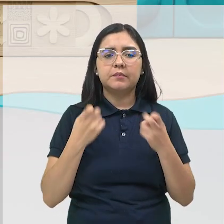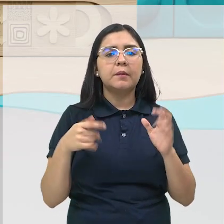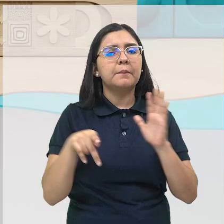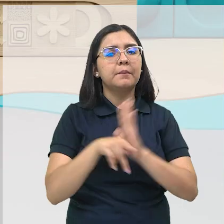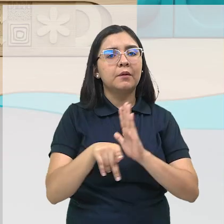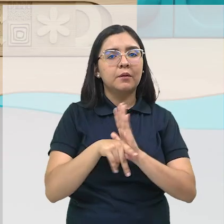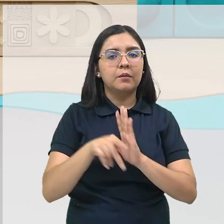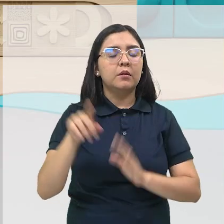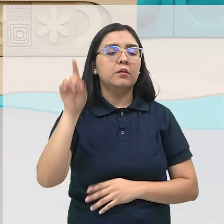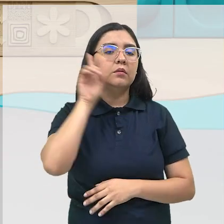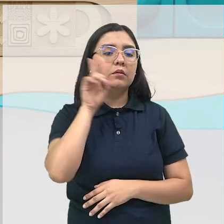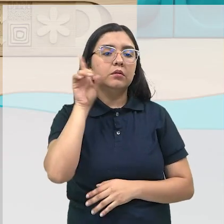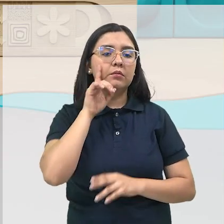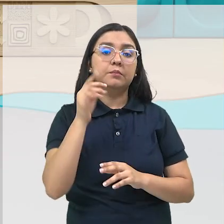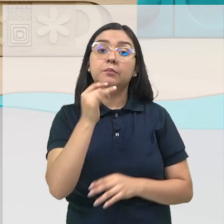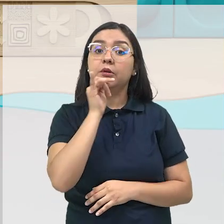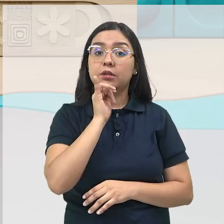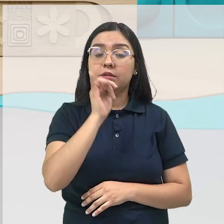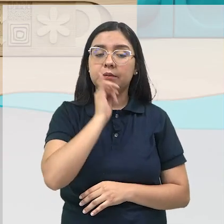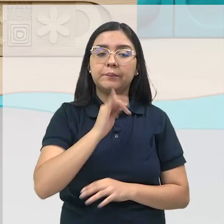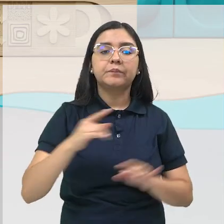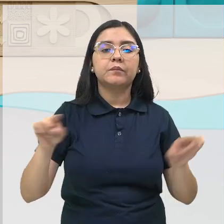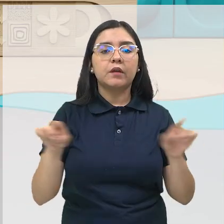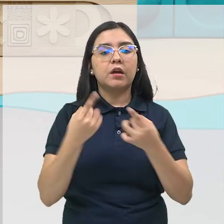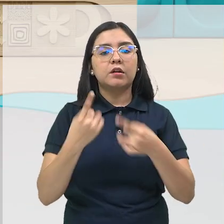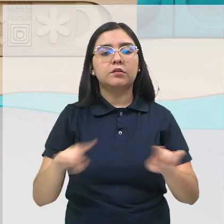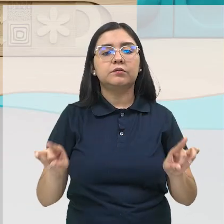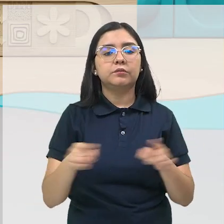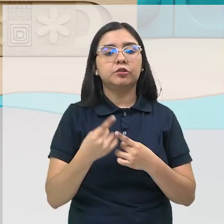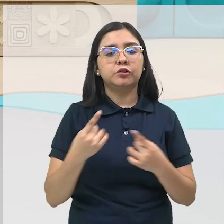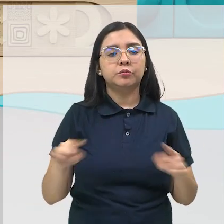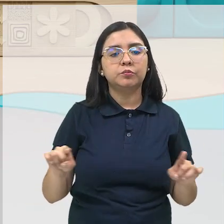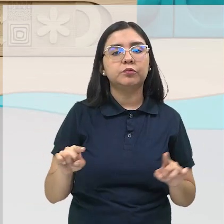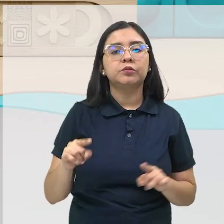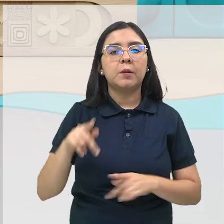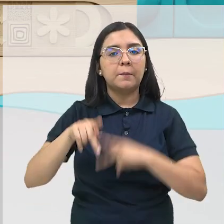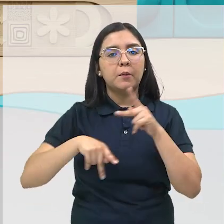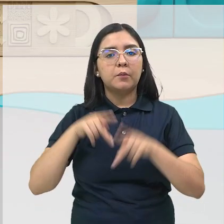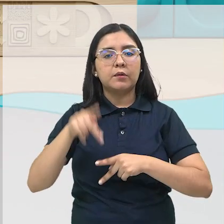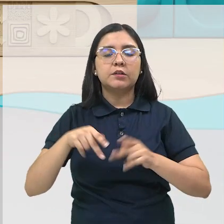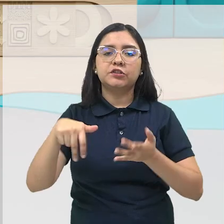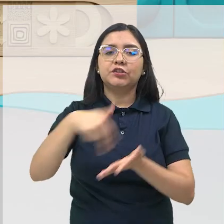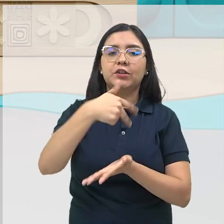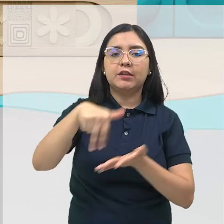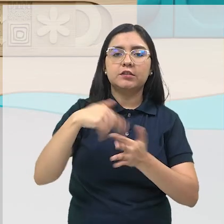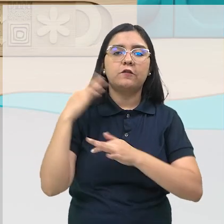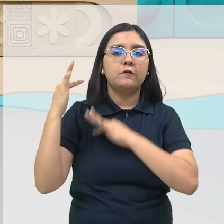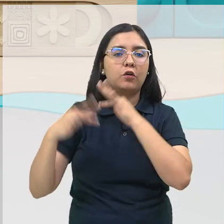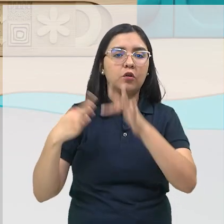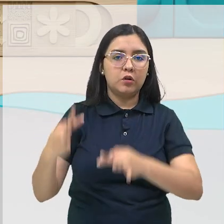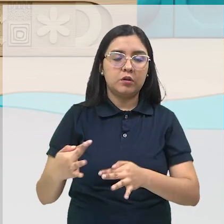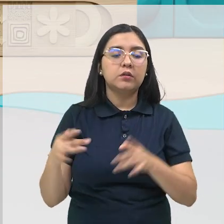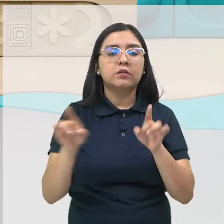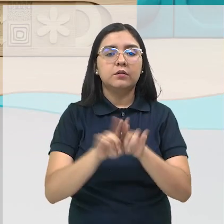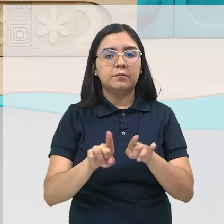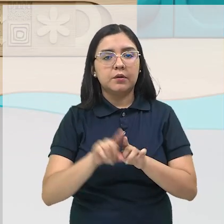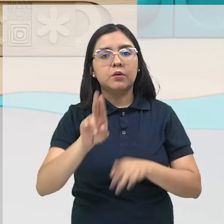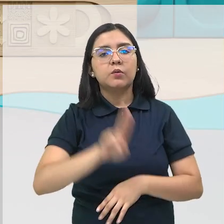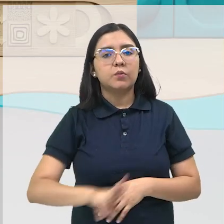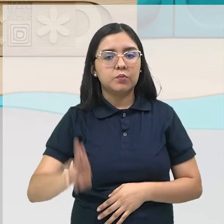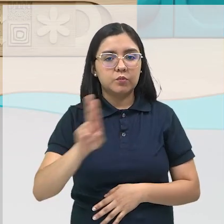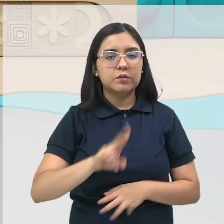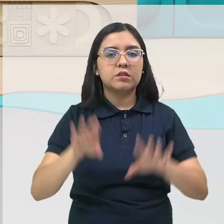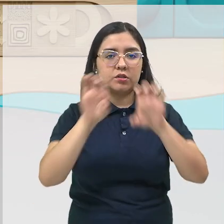nosso cotidiano. Por exemplo, as nossas músicas que são populares, de danças folclóricas, elas também utilizam